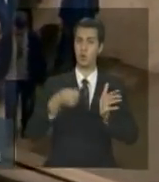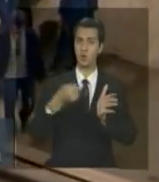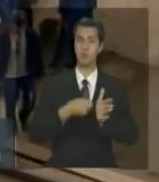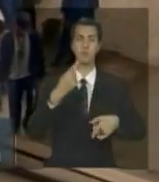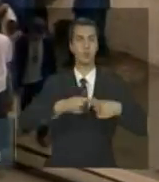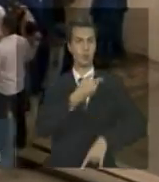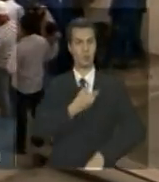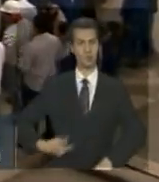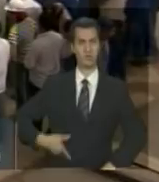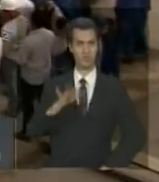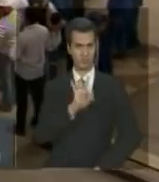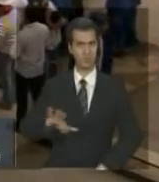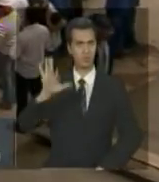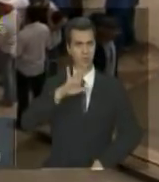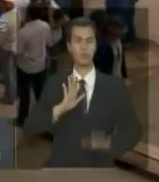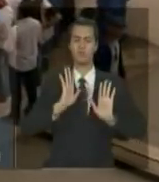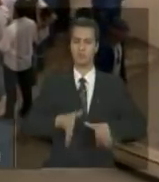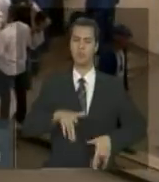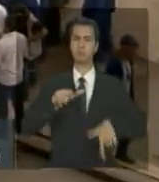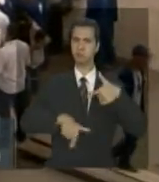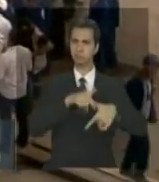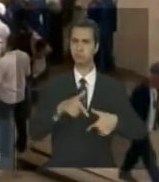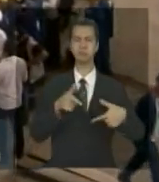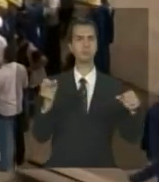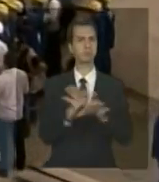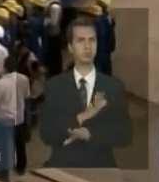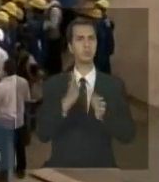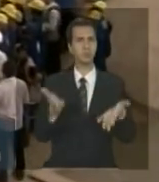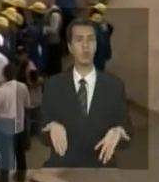vai cobrar dos empresários